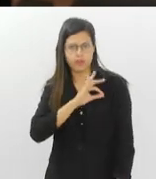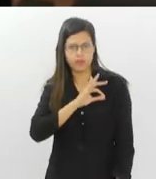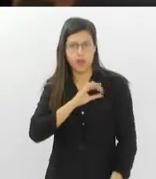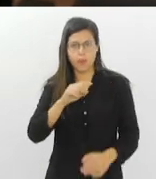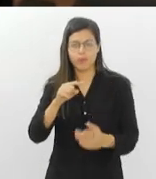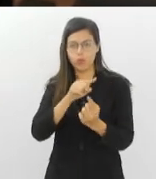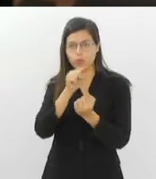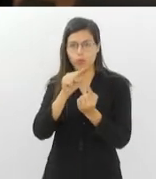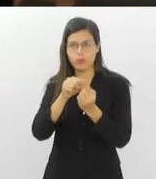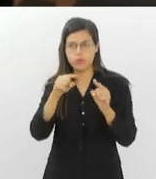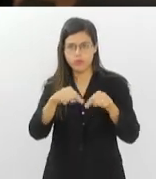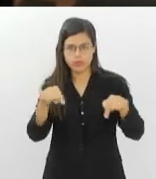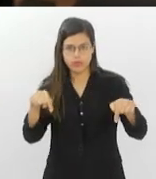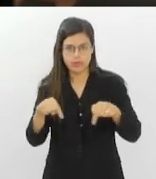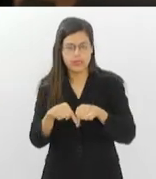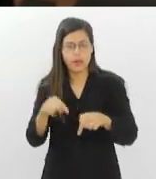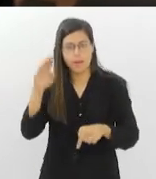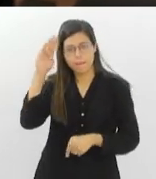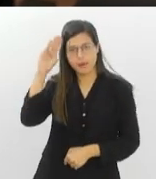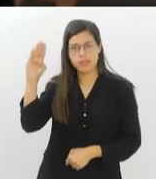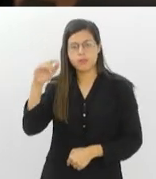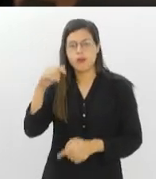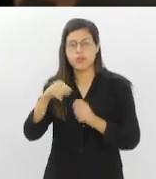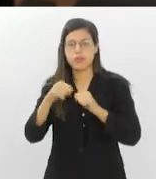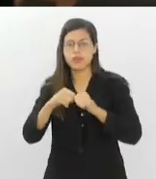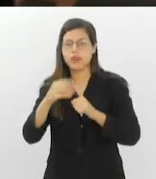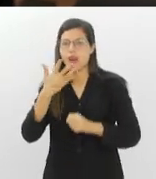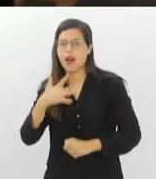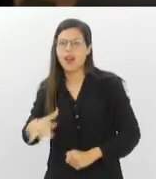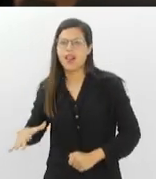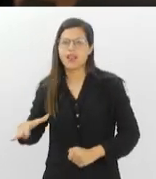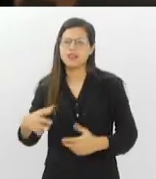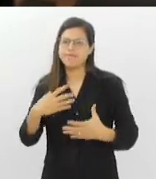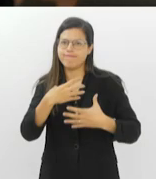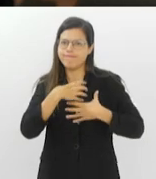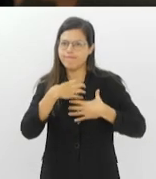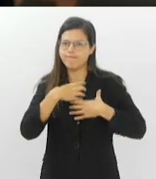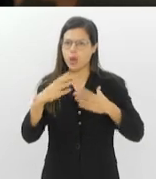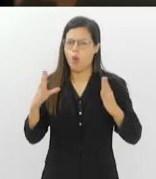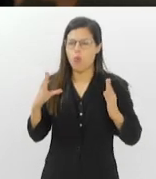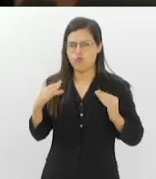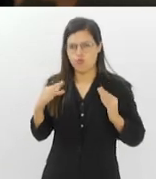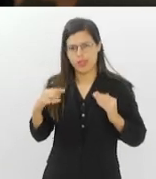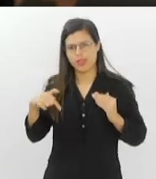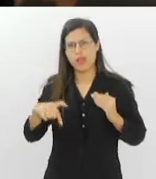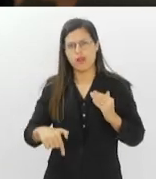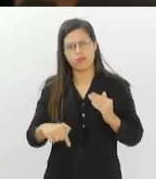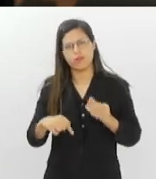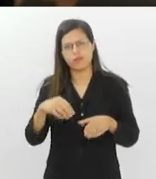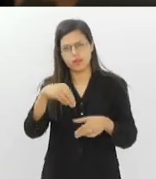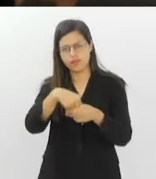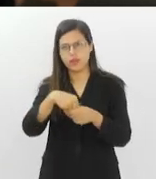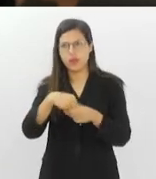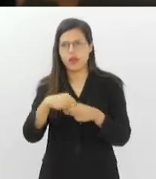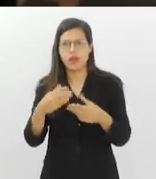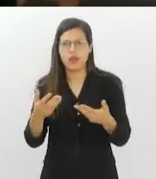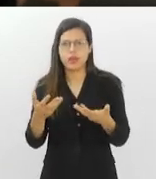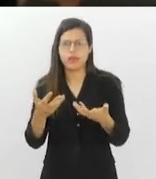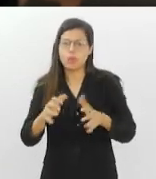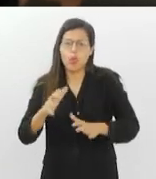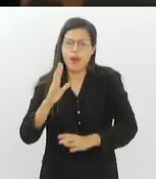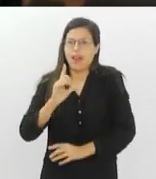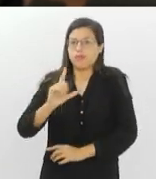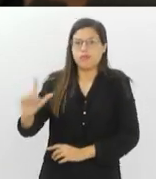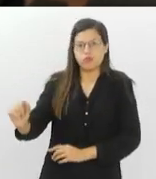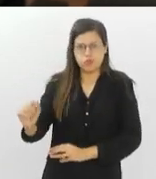sala primordial é fazer com que a criança primeiro se sinta confortável de estar ali, né? Para que ela não queira sair correndo no primeiro